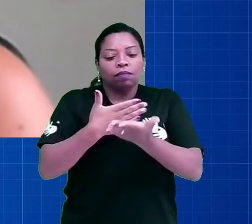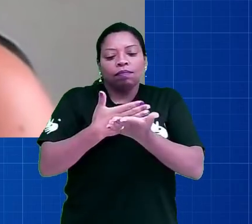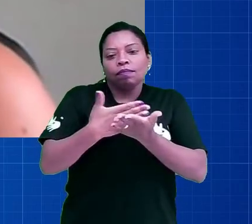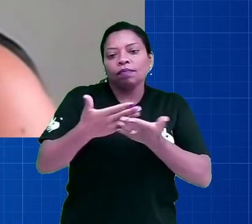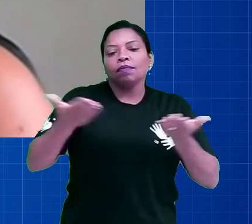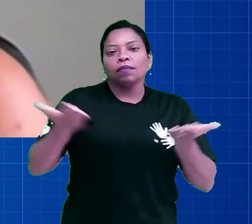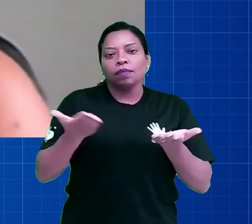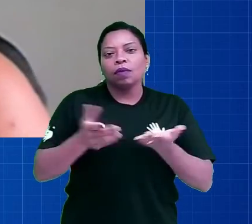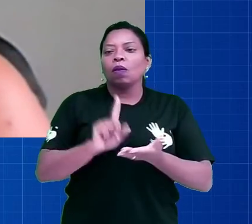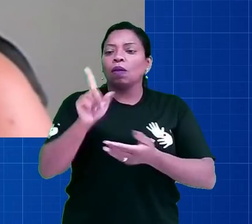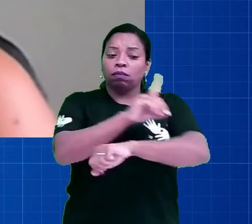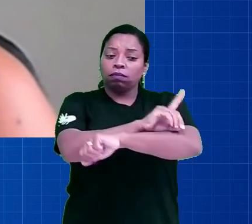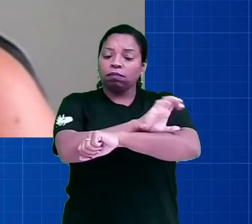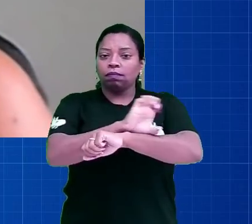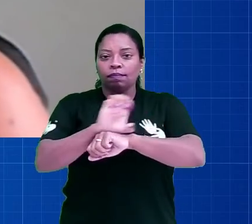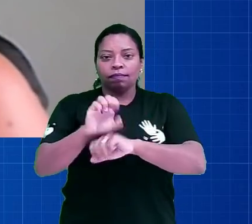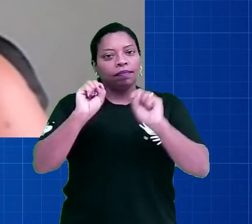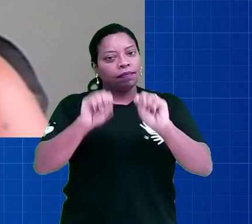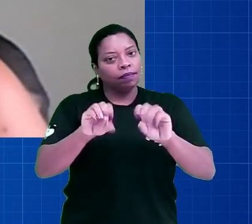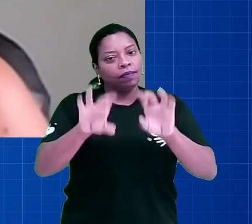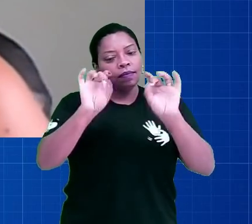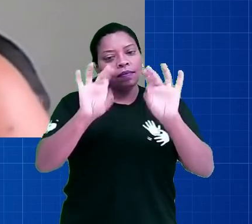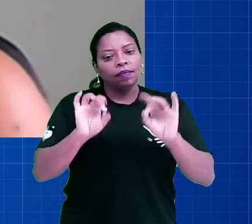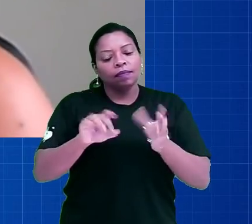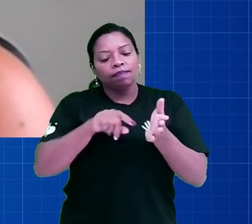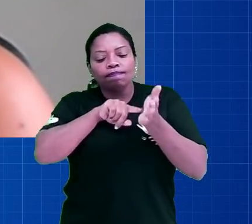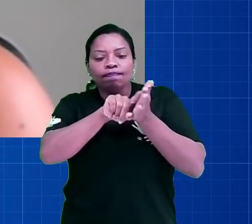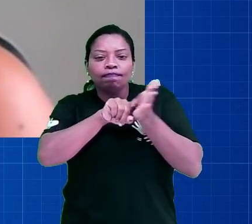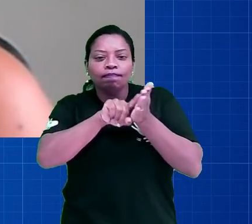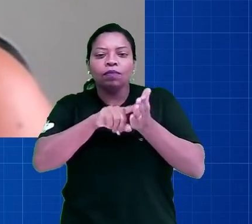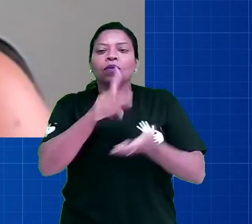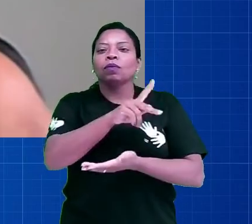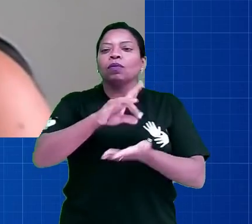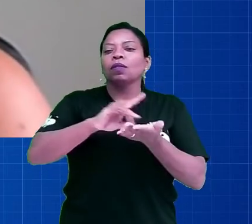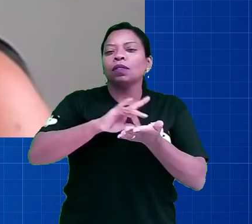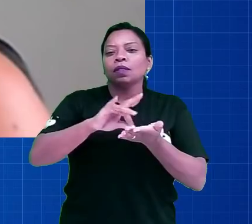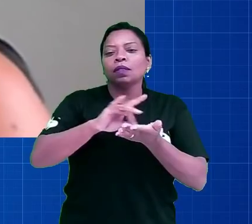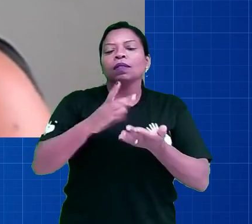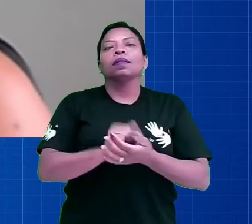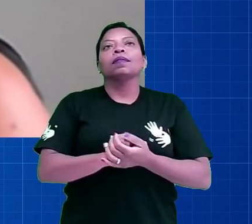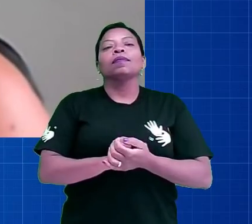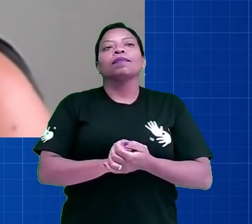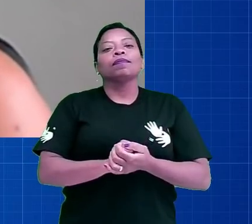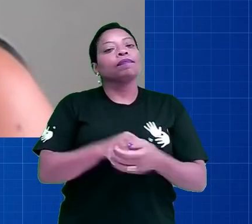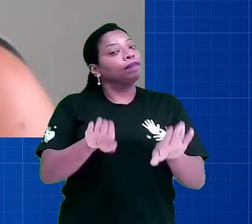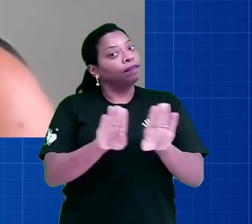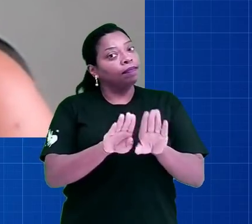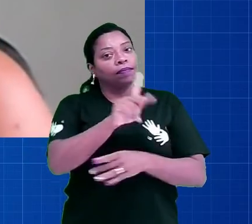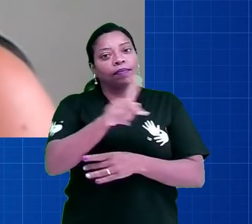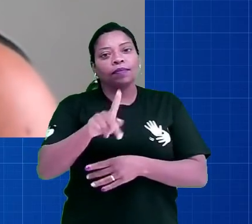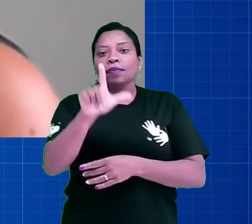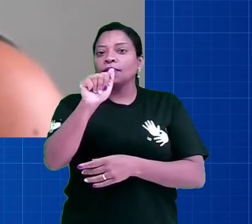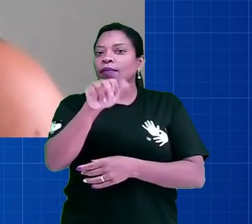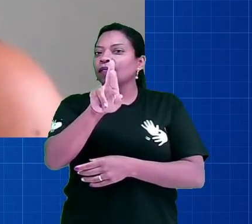município de Araucária começou essa visão ali das meninas do departamento baseada em estudos, né, da professora